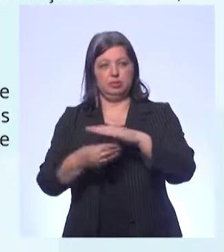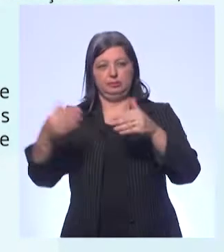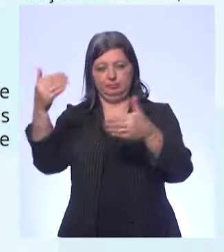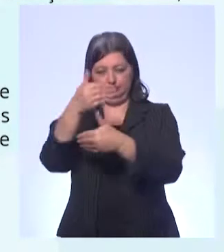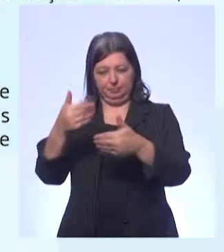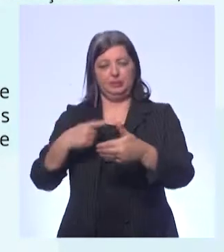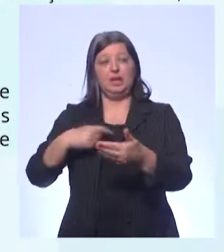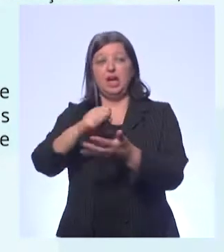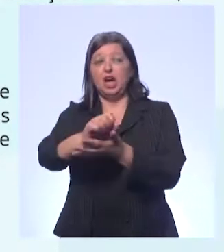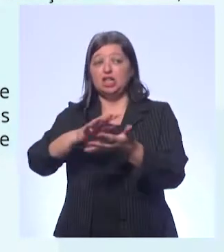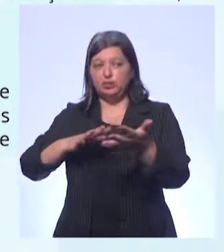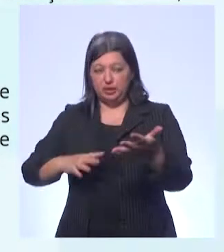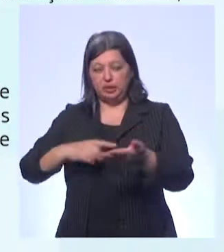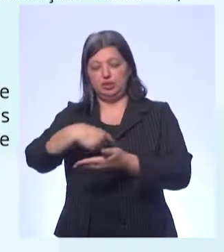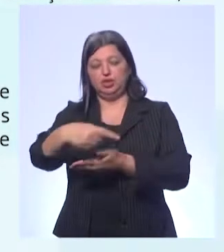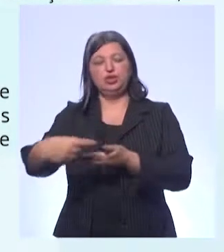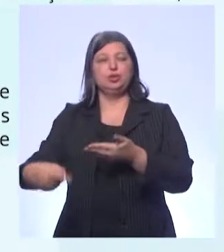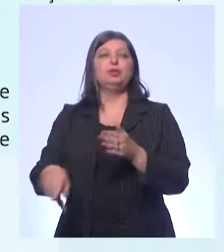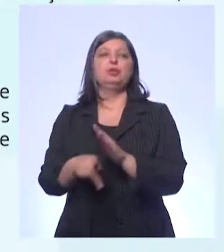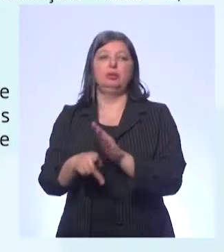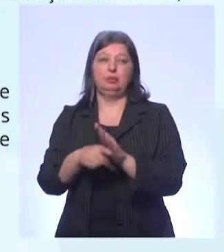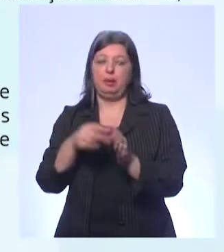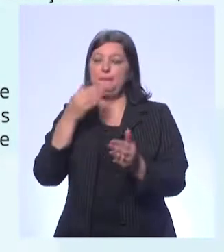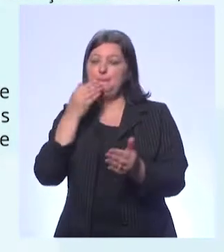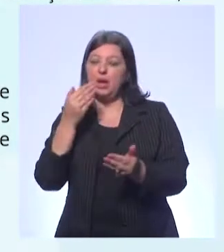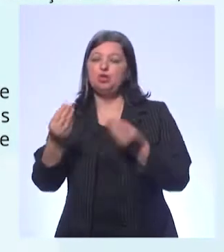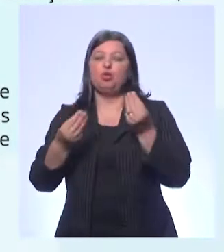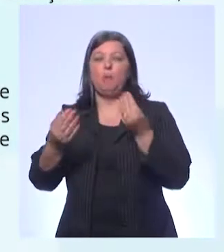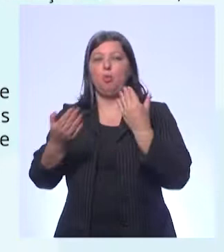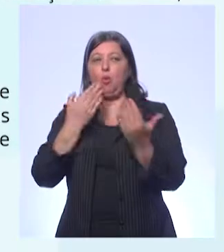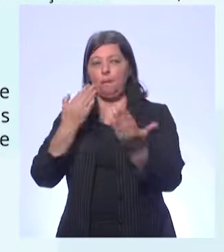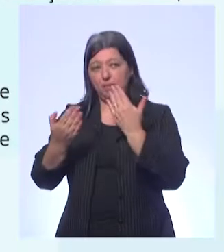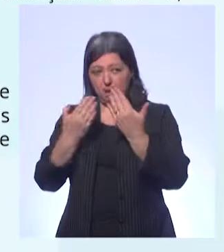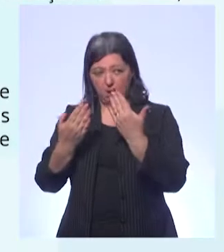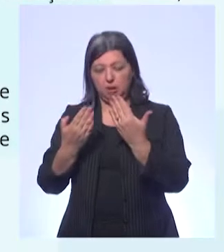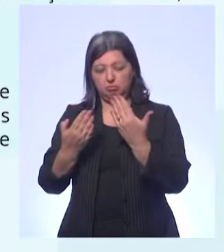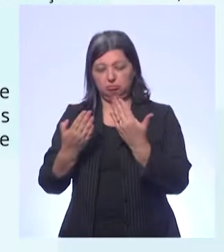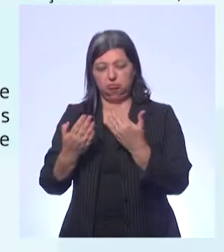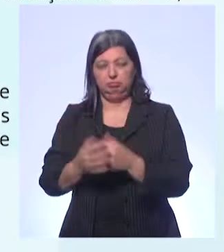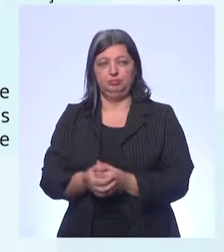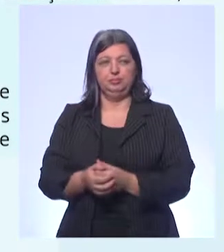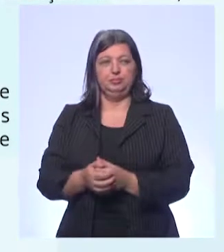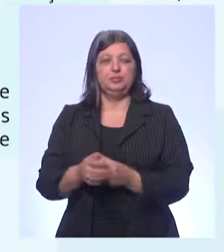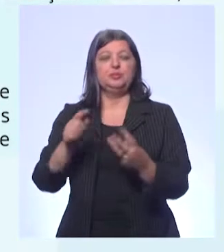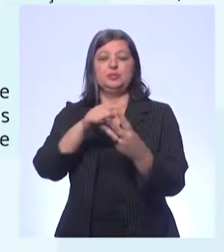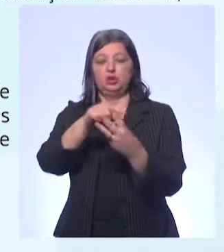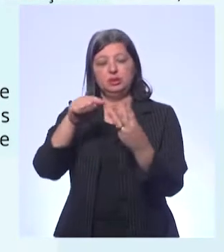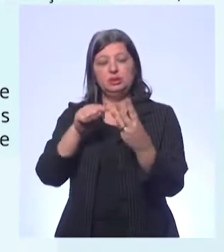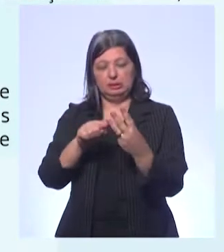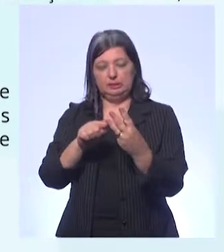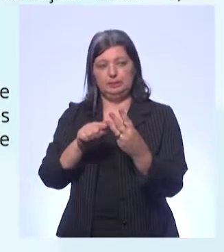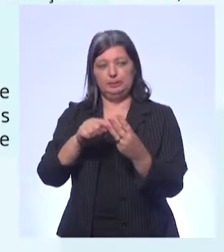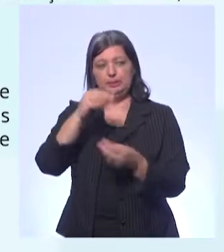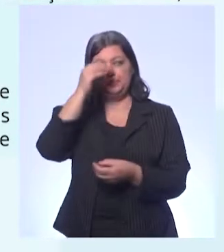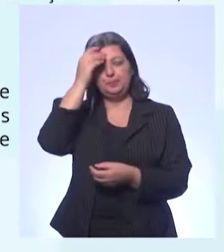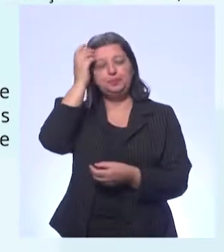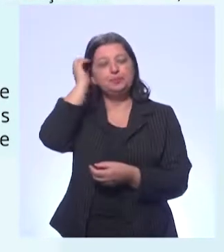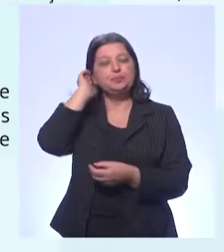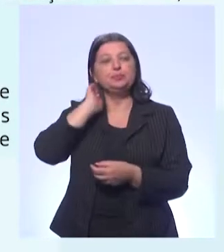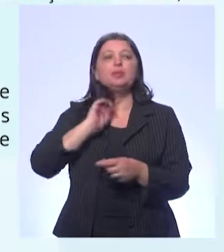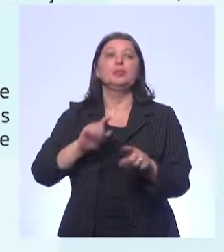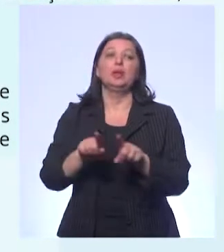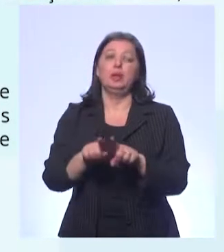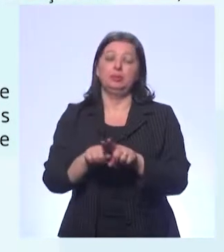uma atividade na apostila que pede essa comparação entre eles, né, entre esses materiais, e